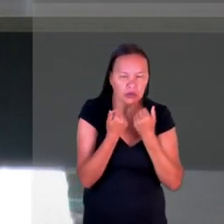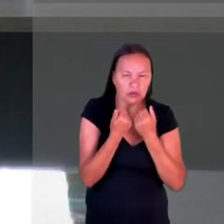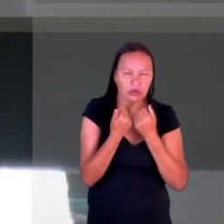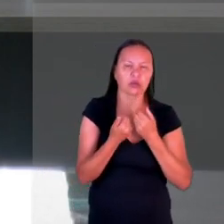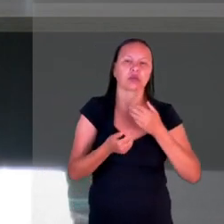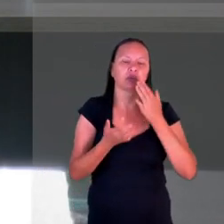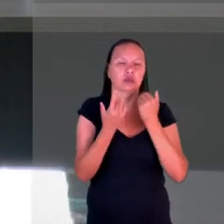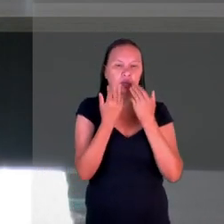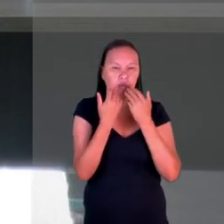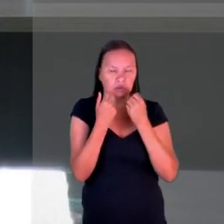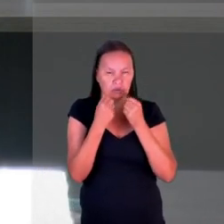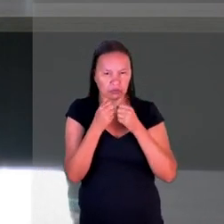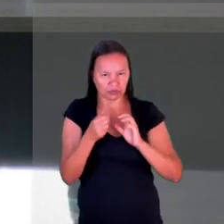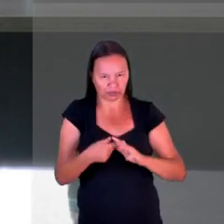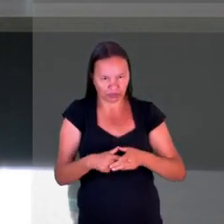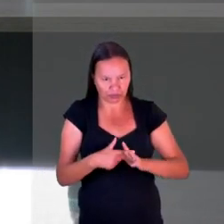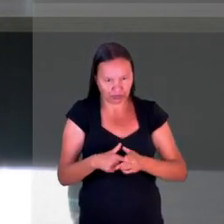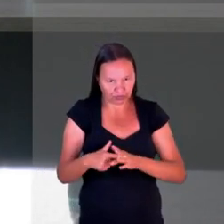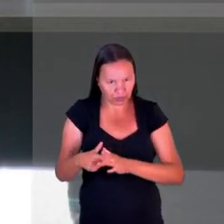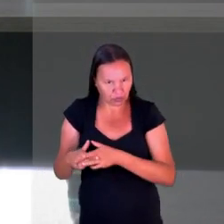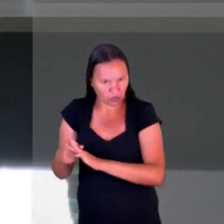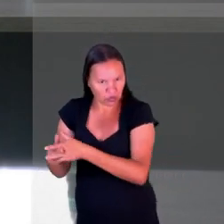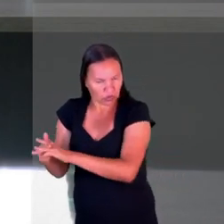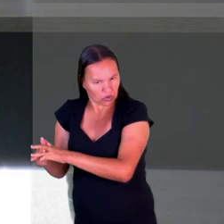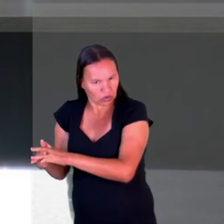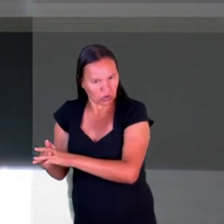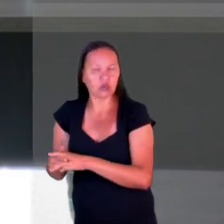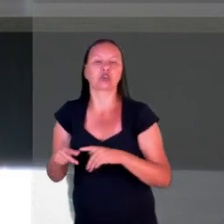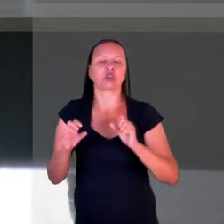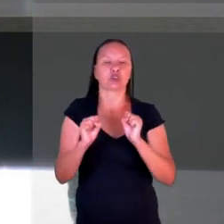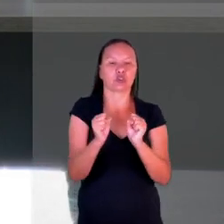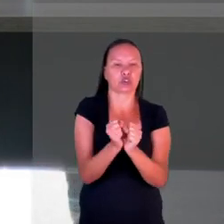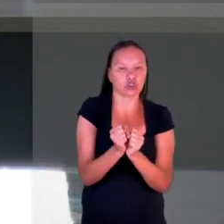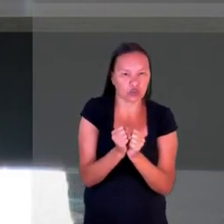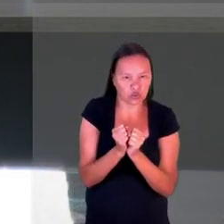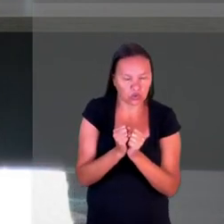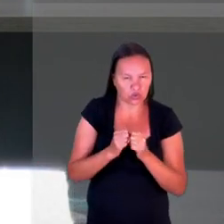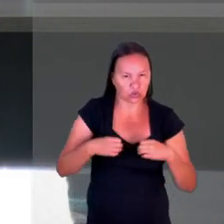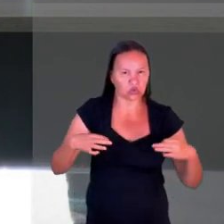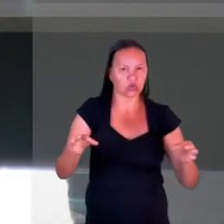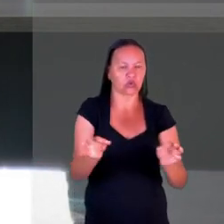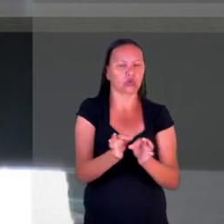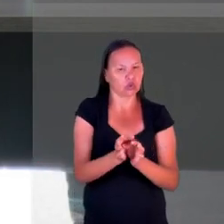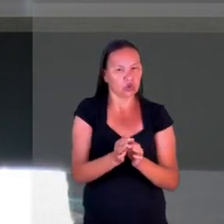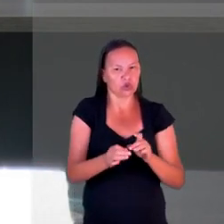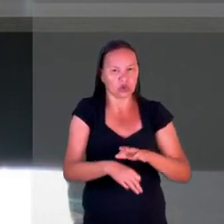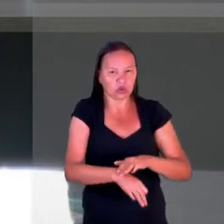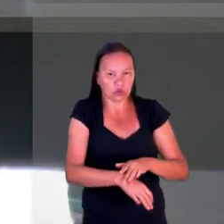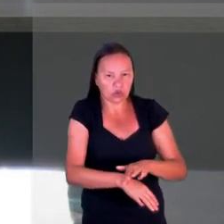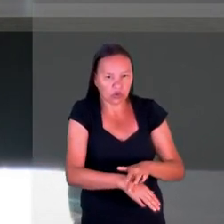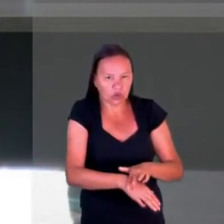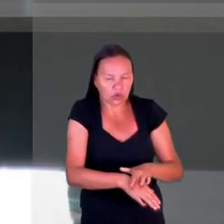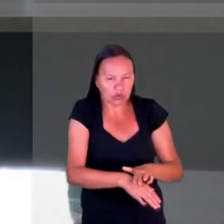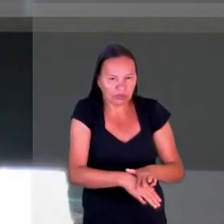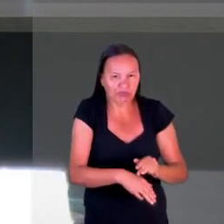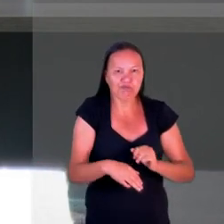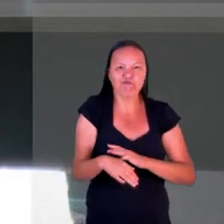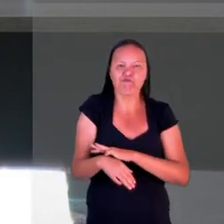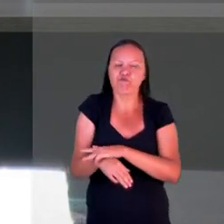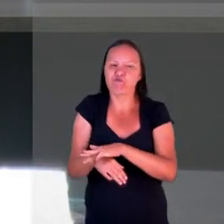Ultra processados eles estão relacionados há inúmeras doenças crônicas não